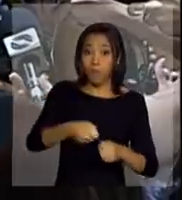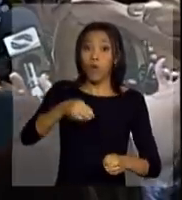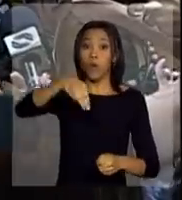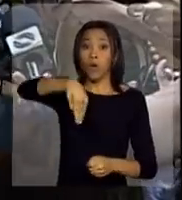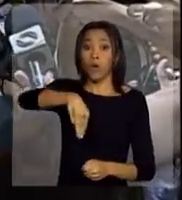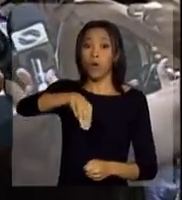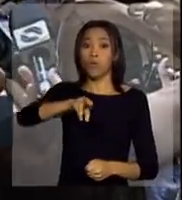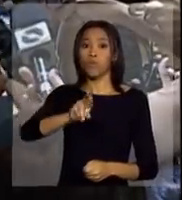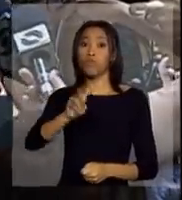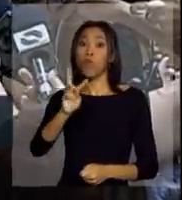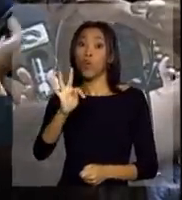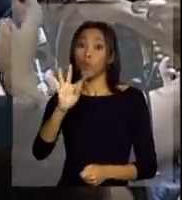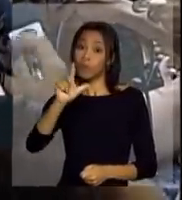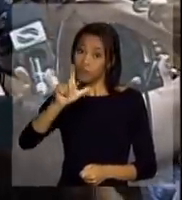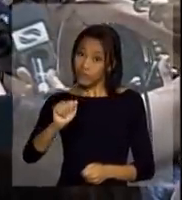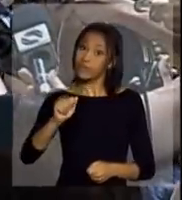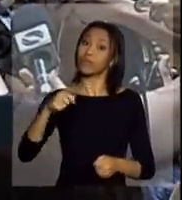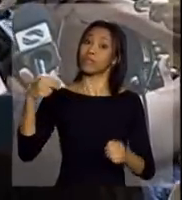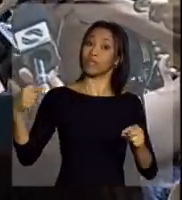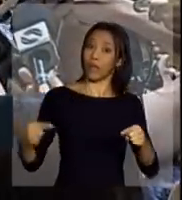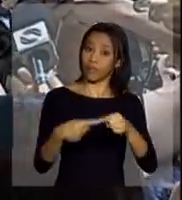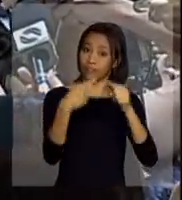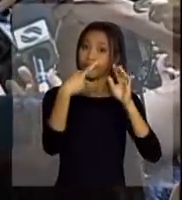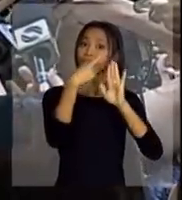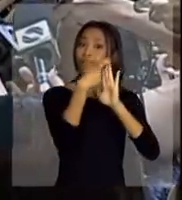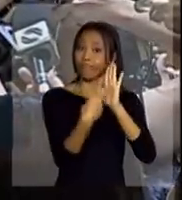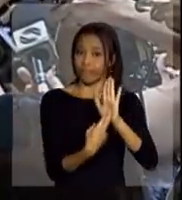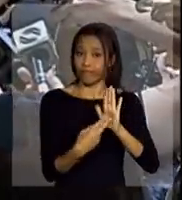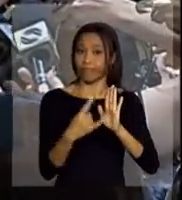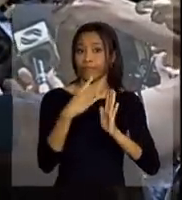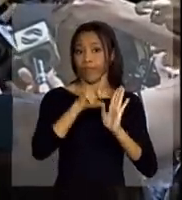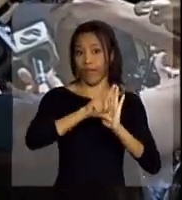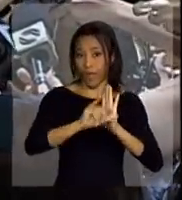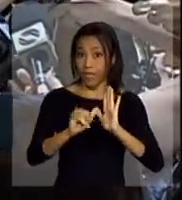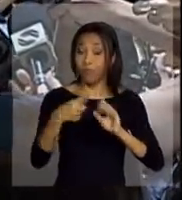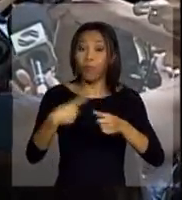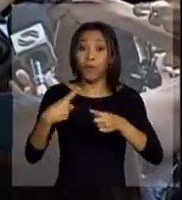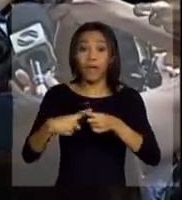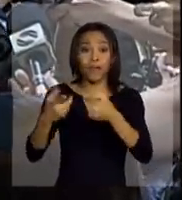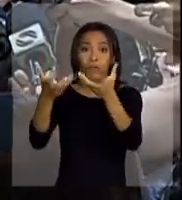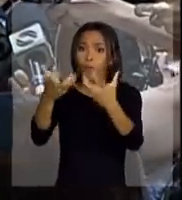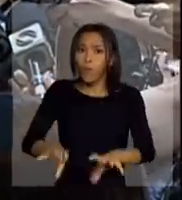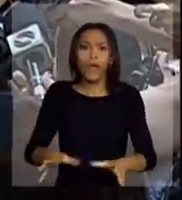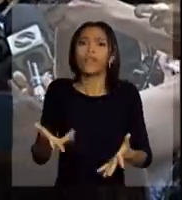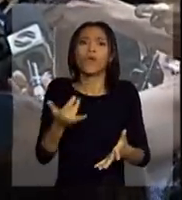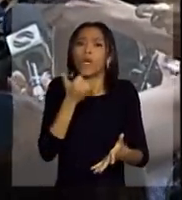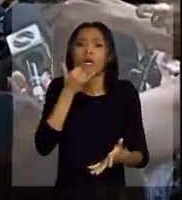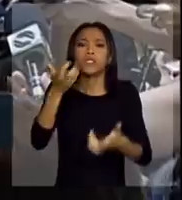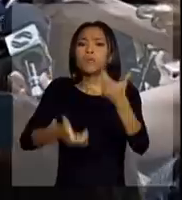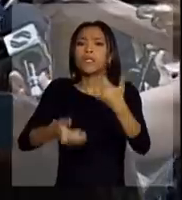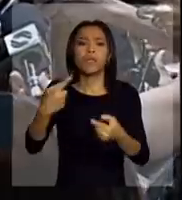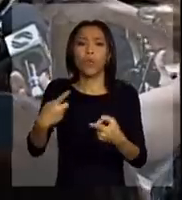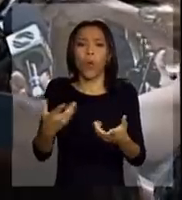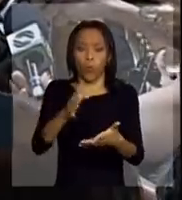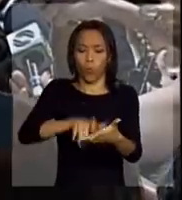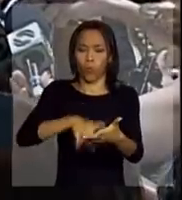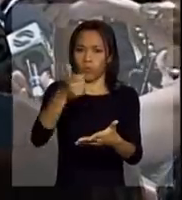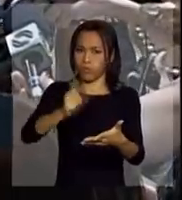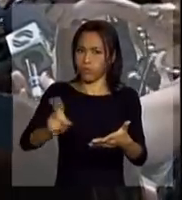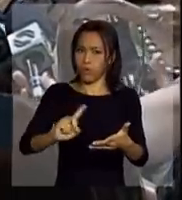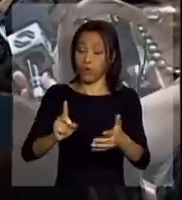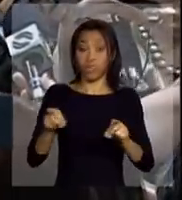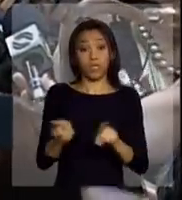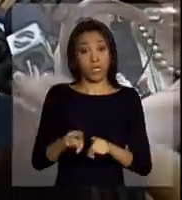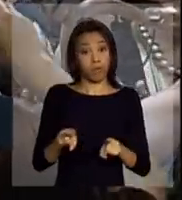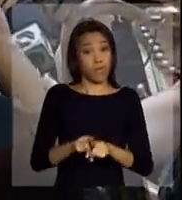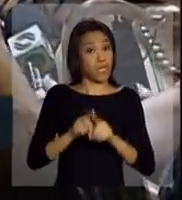estabelecida na resolução. Inclusive, a multa, ela é uma multa por estar negando sem justificativa ou por não cumprir o prazo